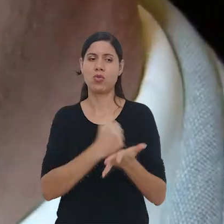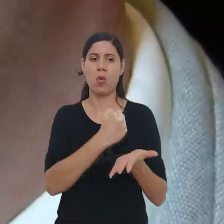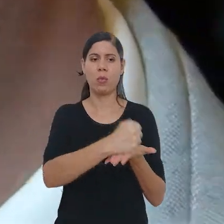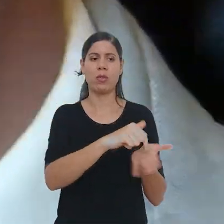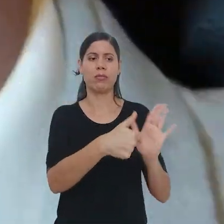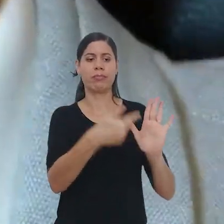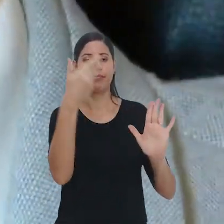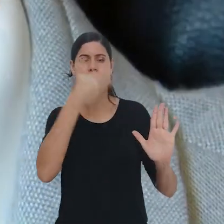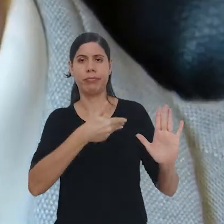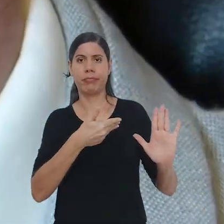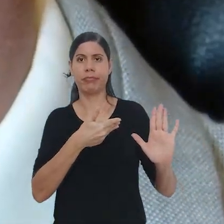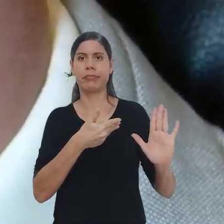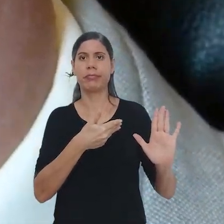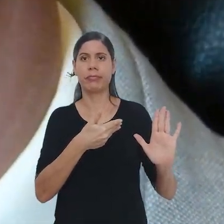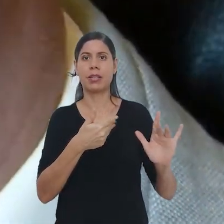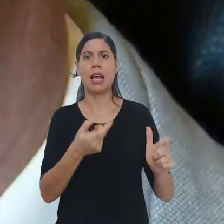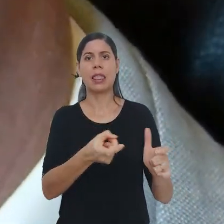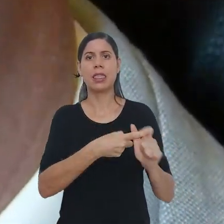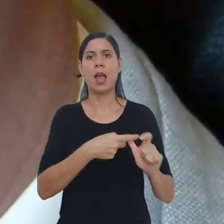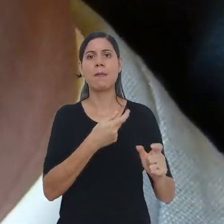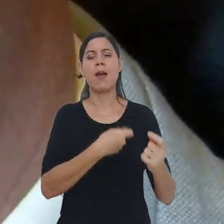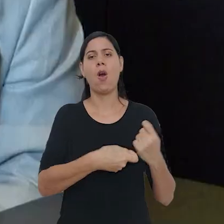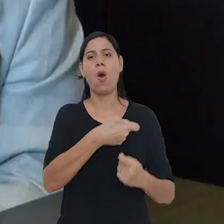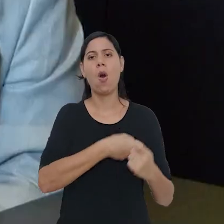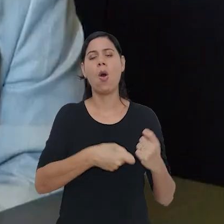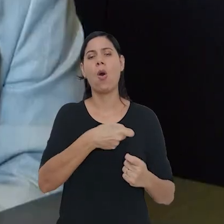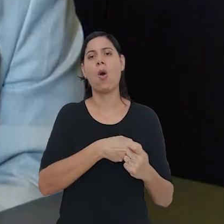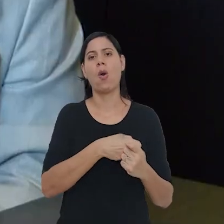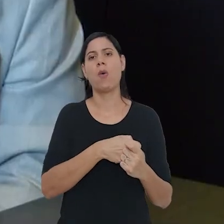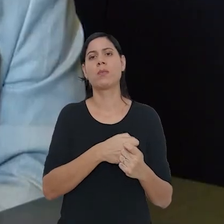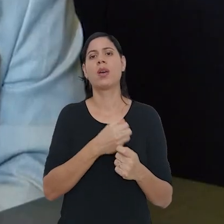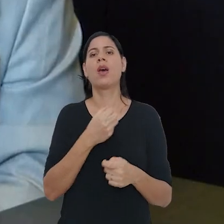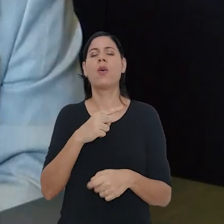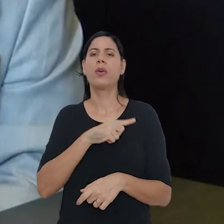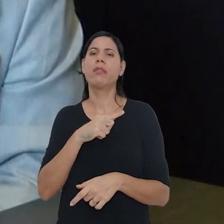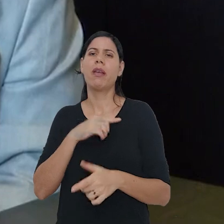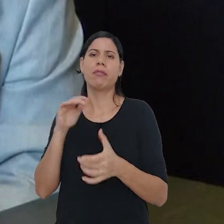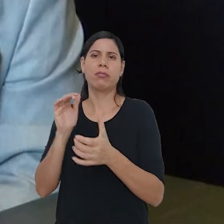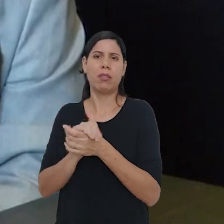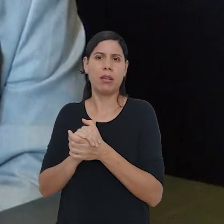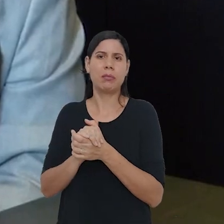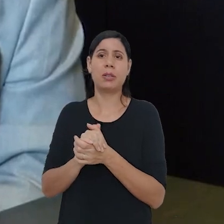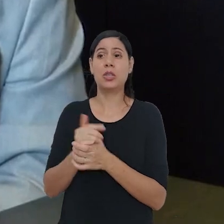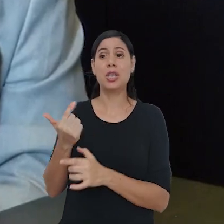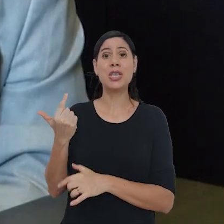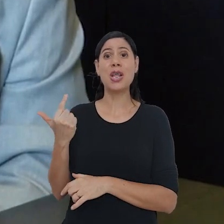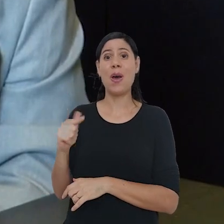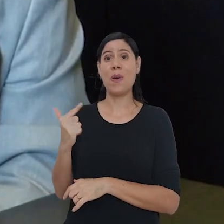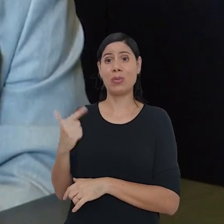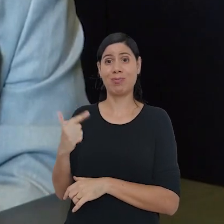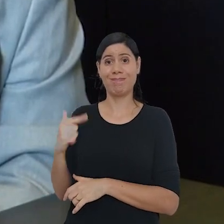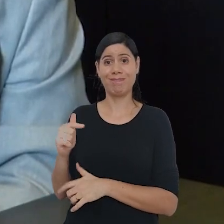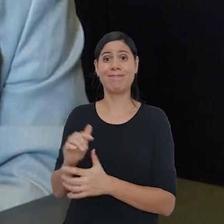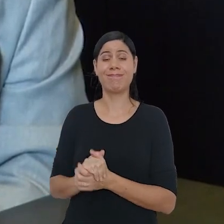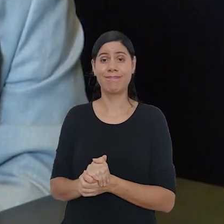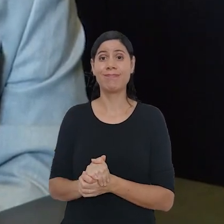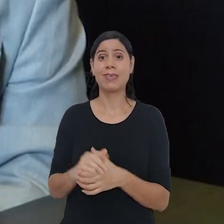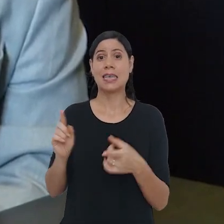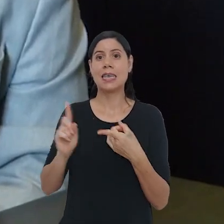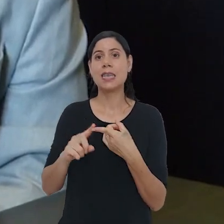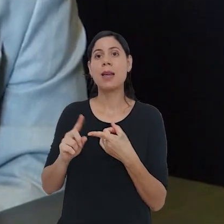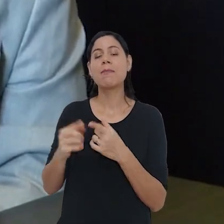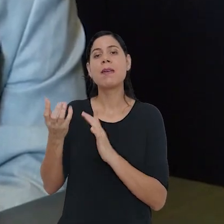percentual muito pequeno dos casos que chegam à justiça. Nós temos as pensões por morte com inserção de documentação para